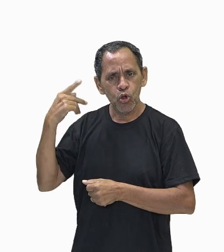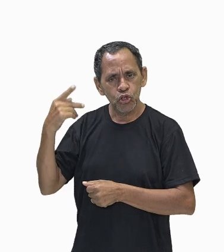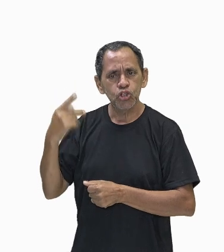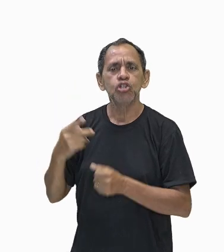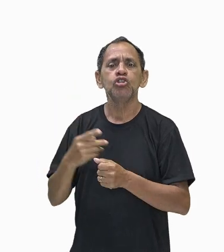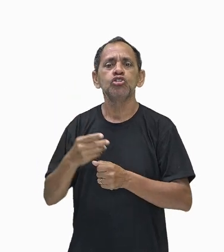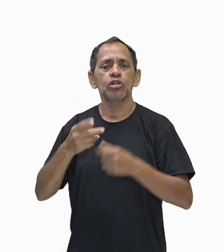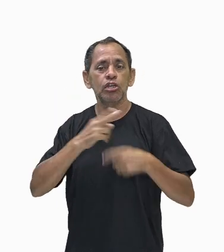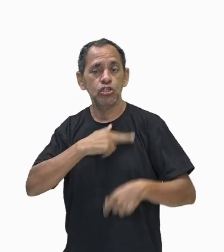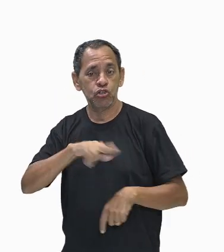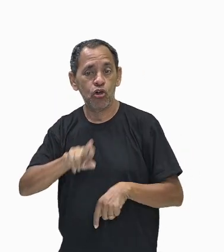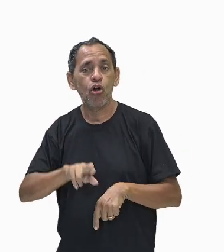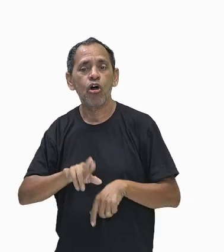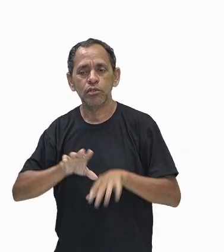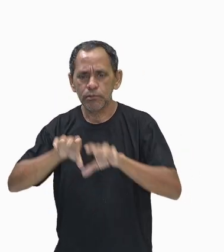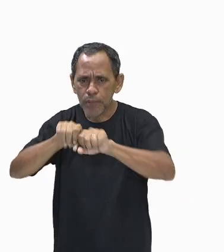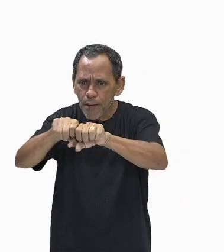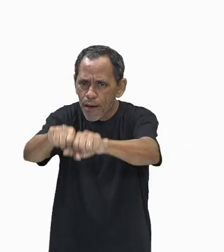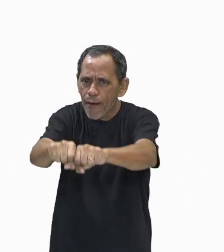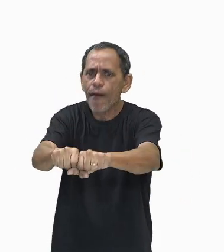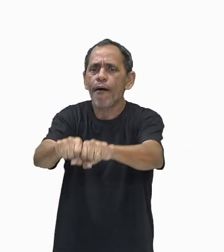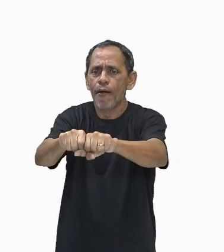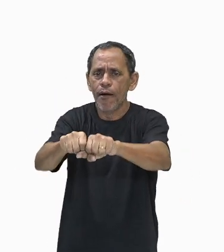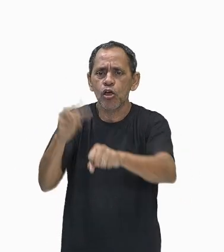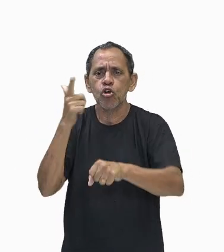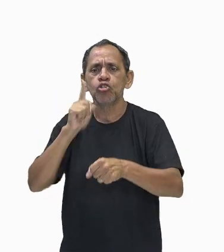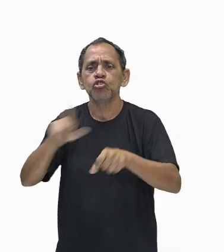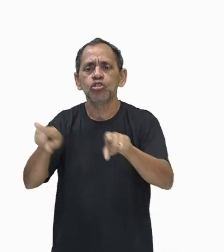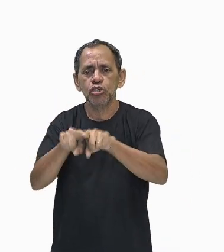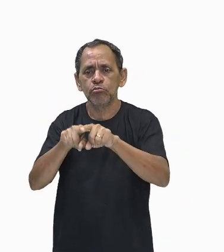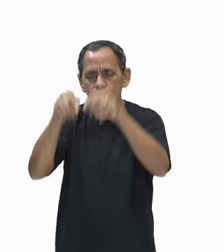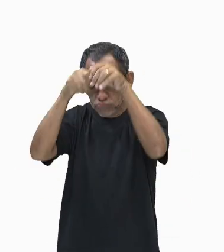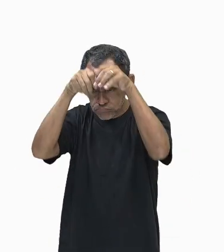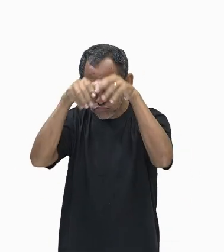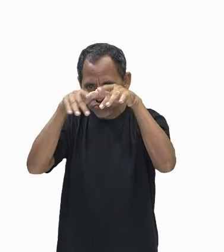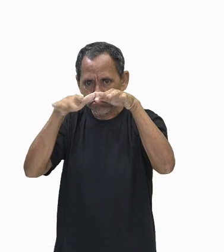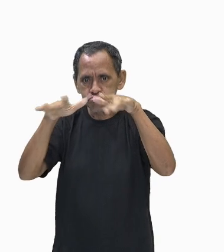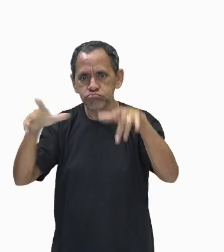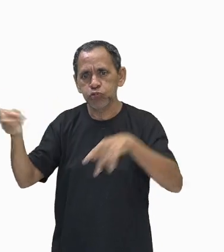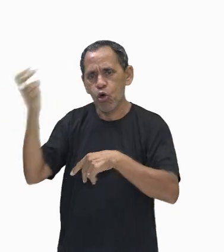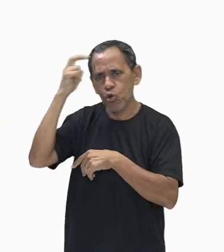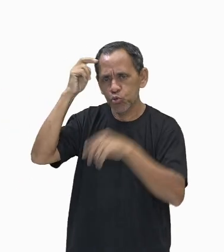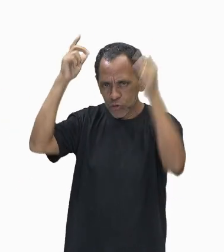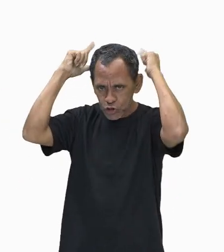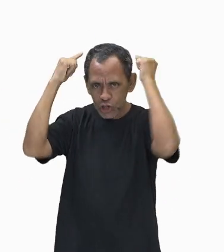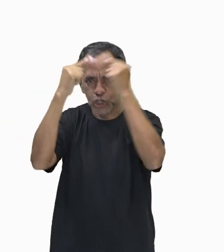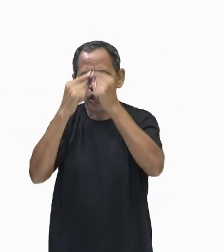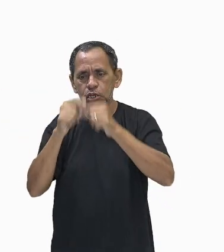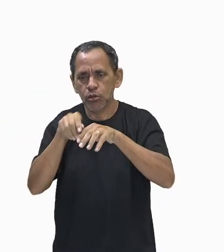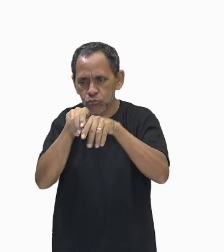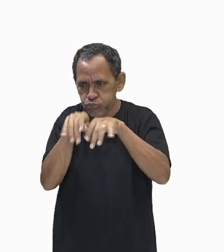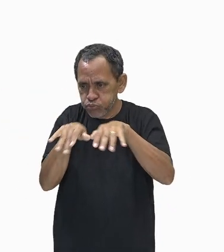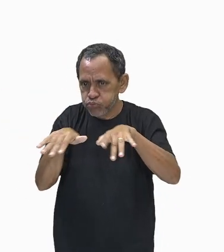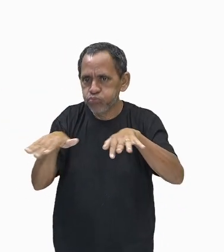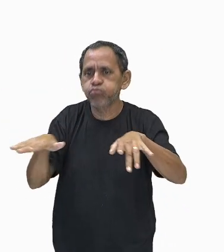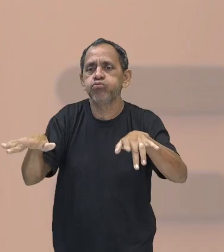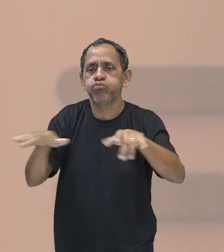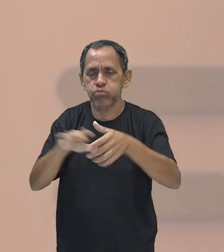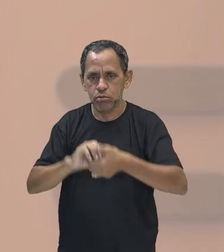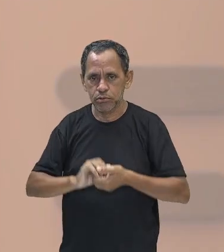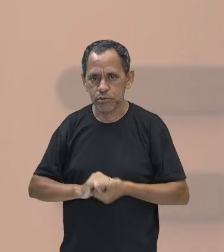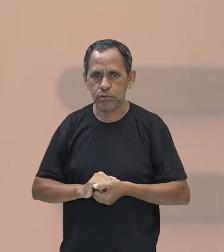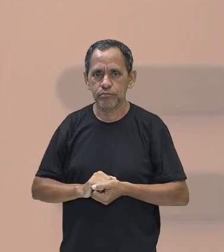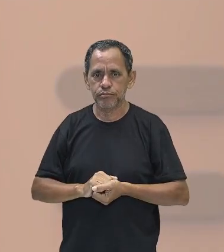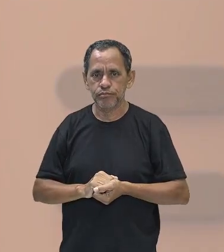regiões que conquistou, deu valor e difundiu a cultura grega por todo o território, por ele conquistado. E olha só,